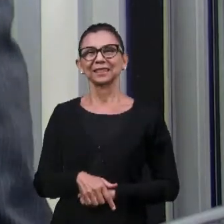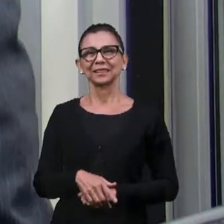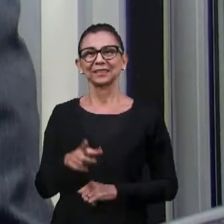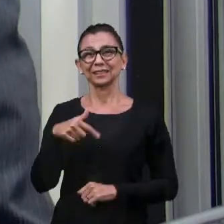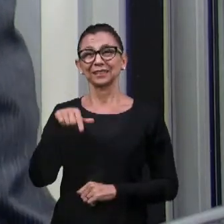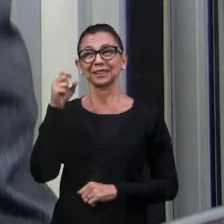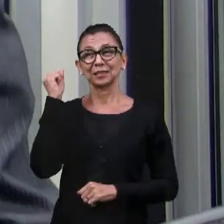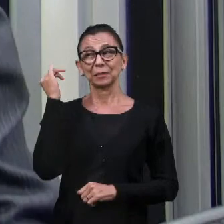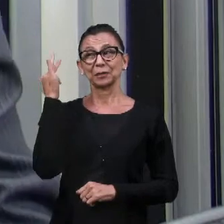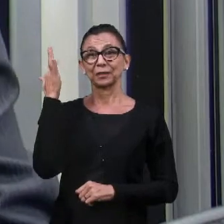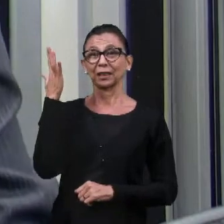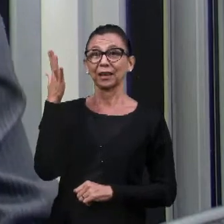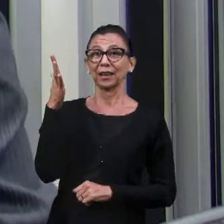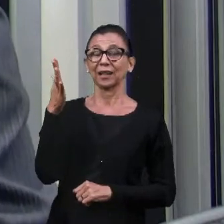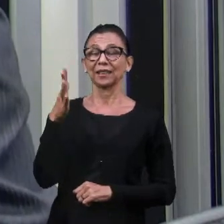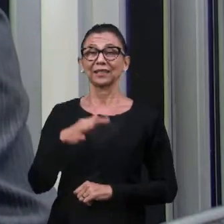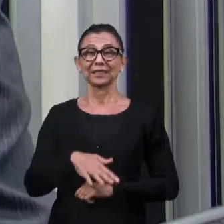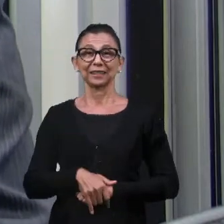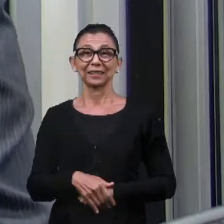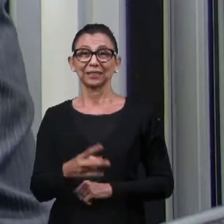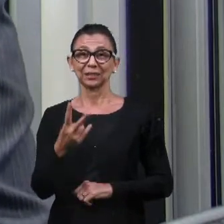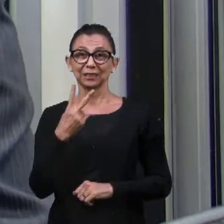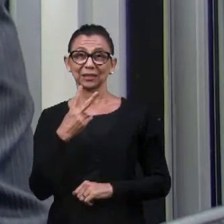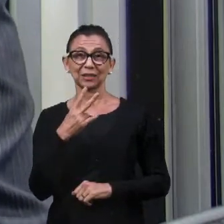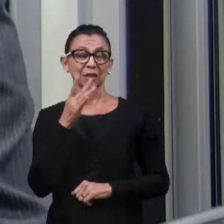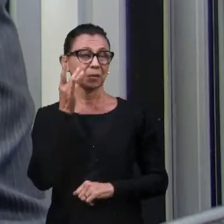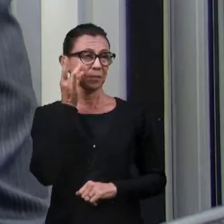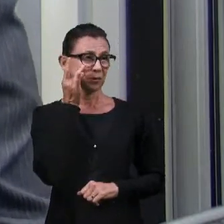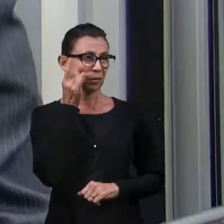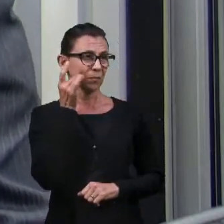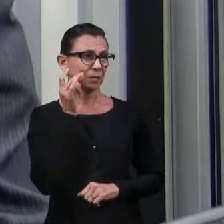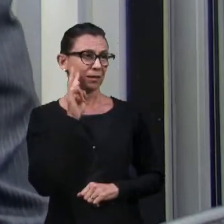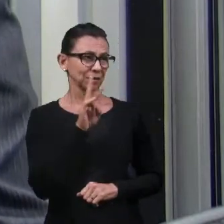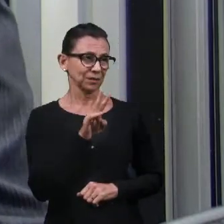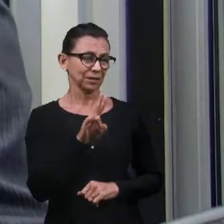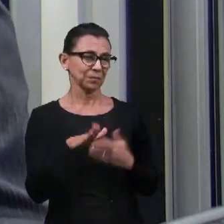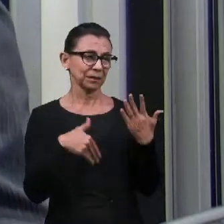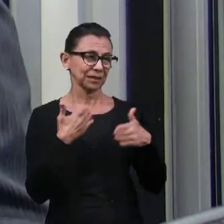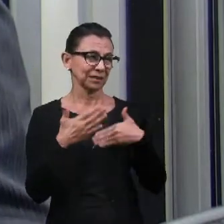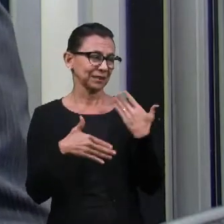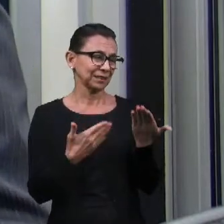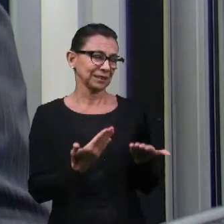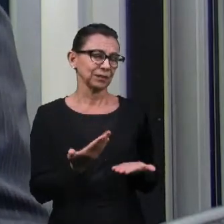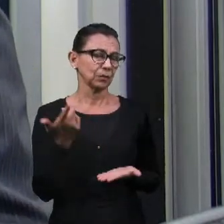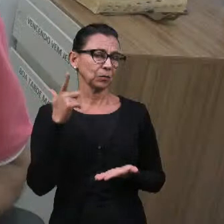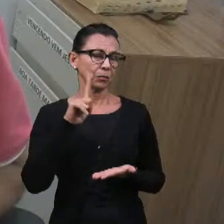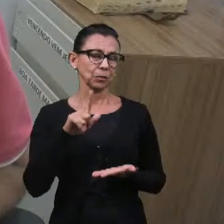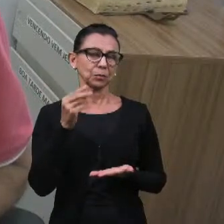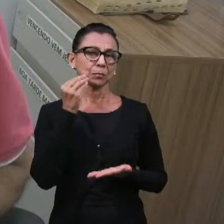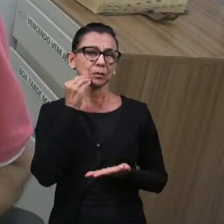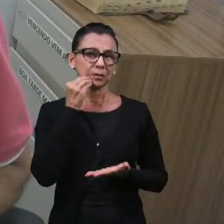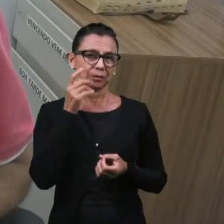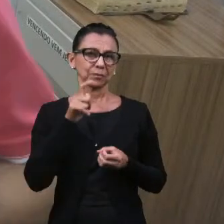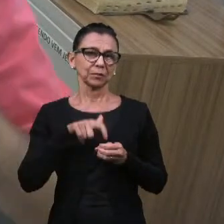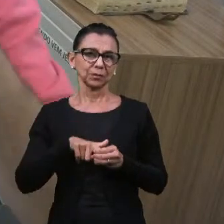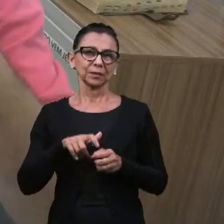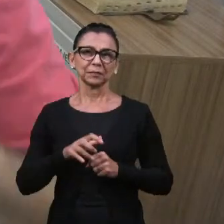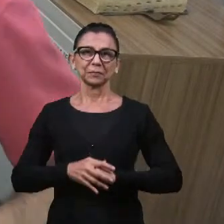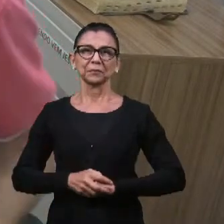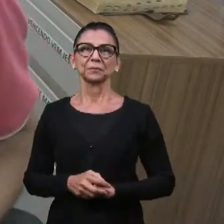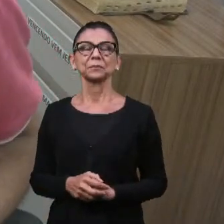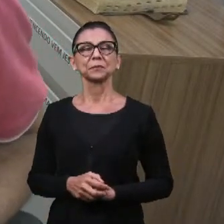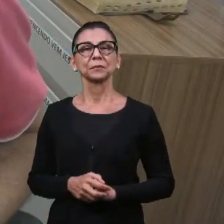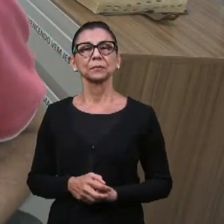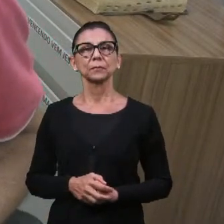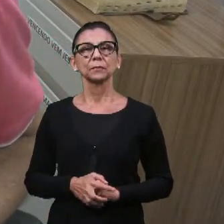madrugadas. Agora vê-lo pessoalmente realmente é uma alegria. Muito Deus obrigado. possa nos dar outras oportunidades. Em nome de Jesus. E a